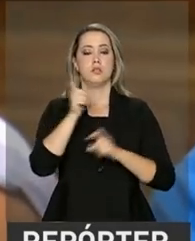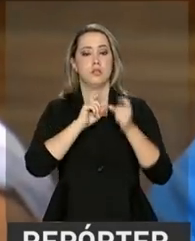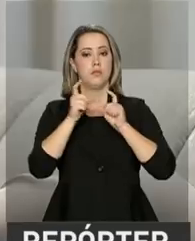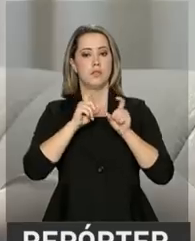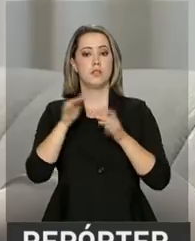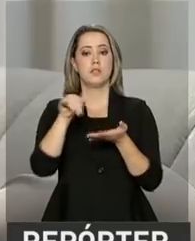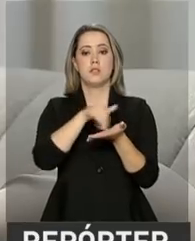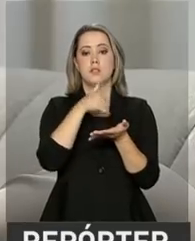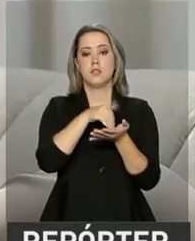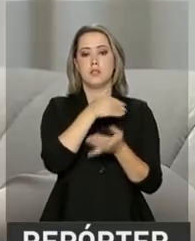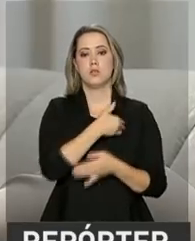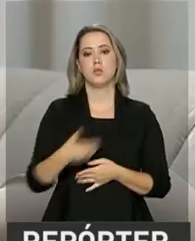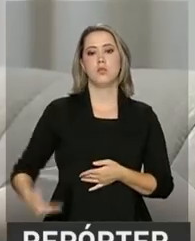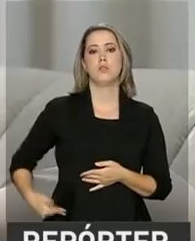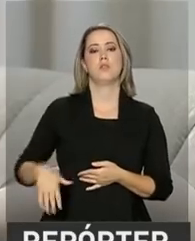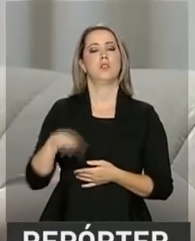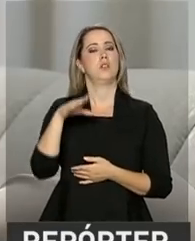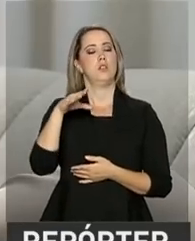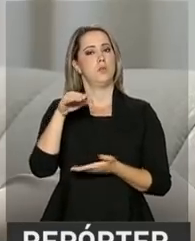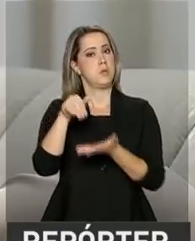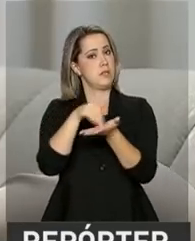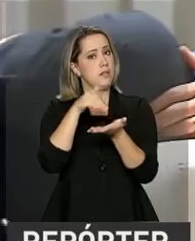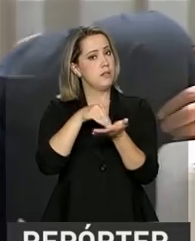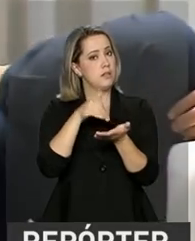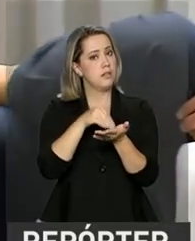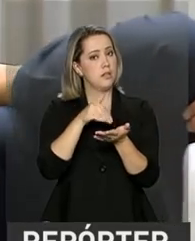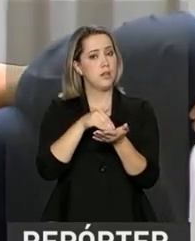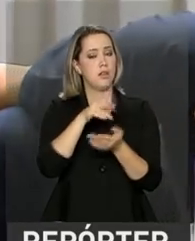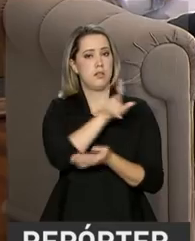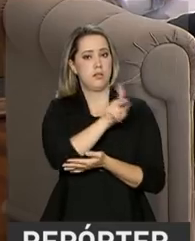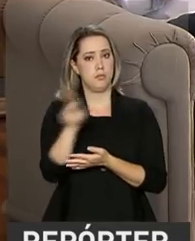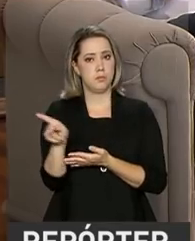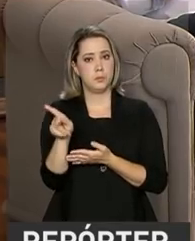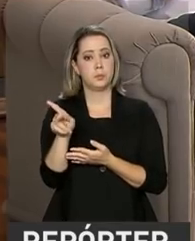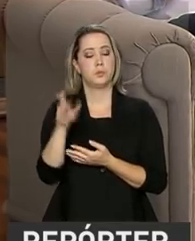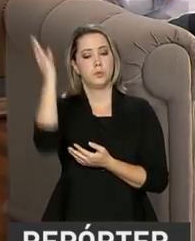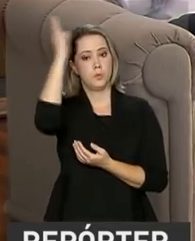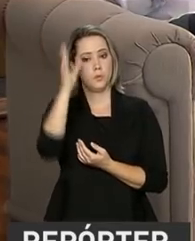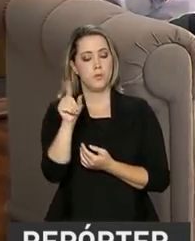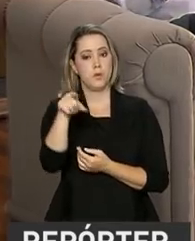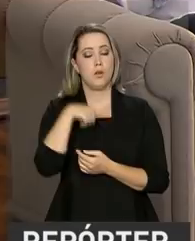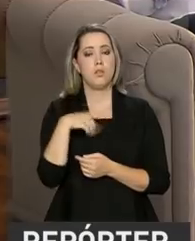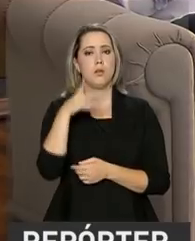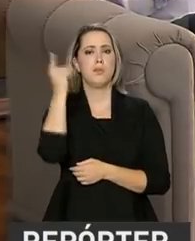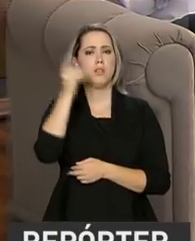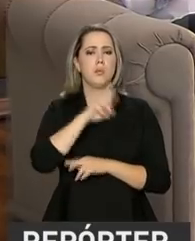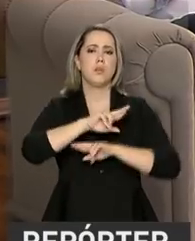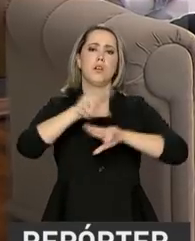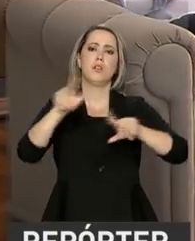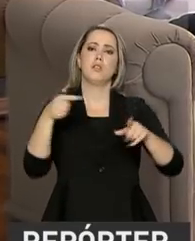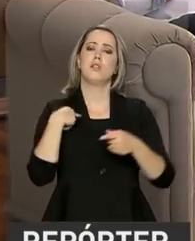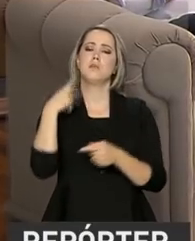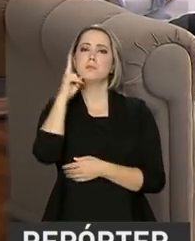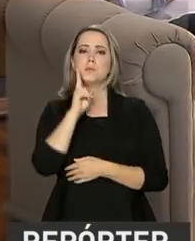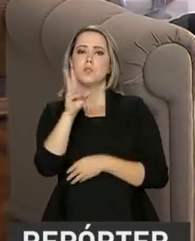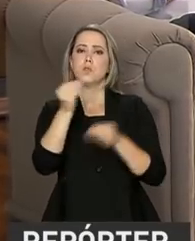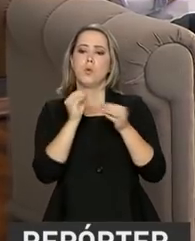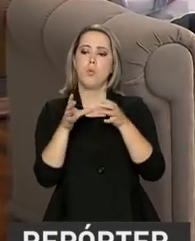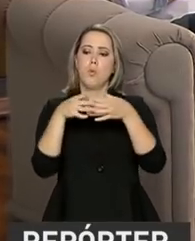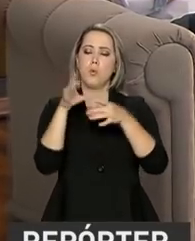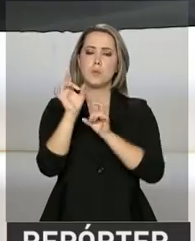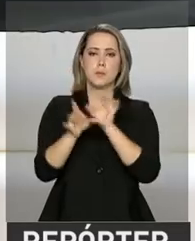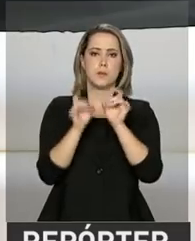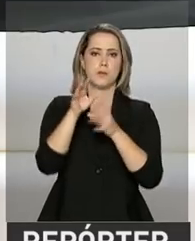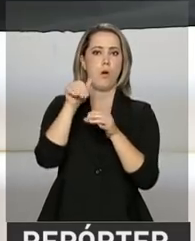da secretaria geral da presidência e deputados eles avaliaram a votação do projeto na comissão especial da